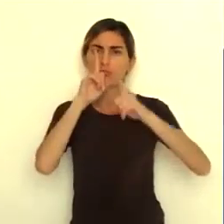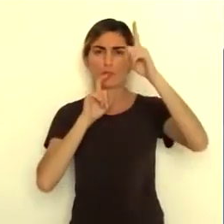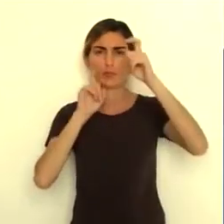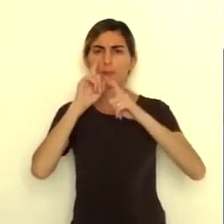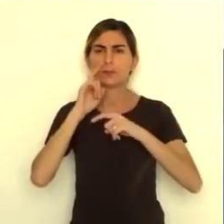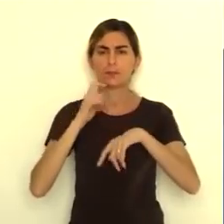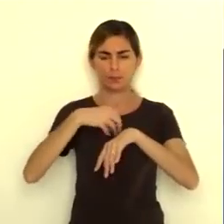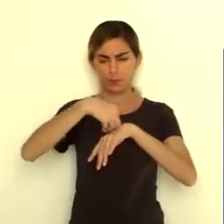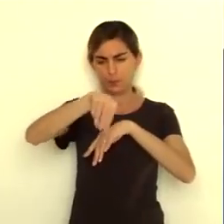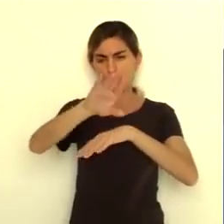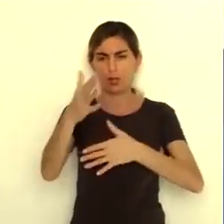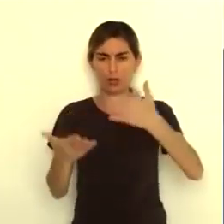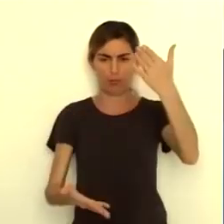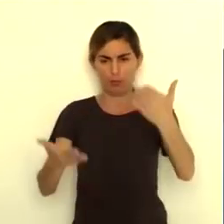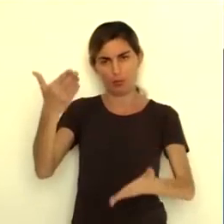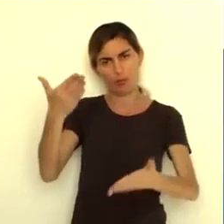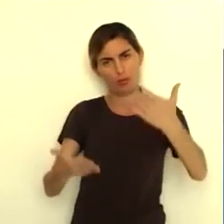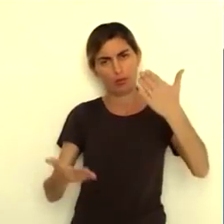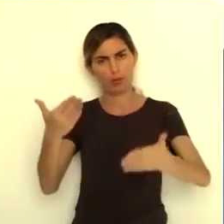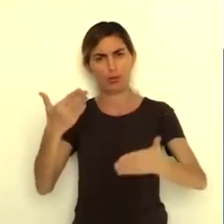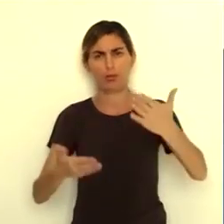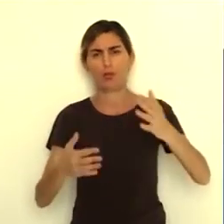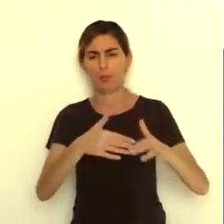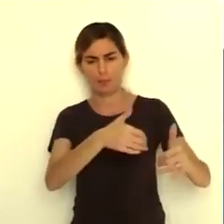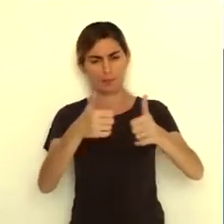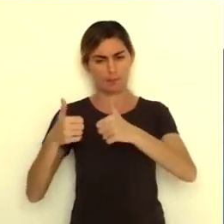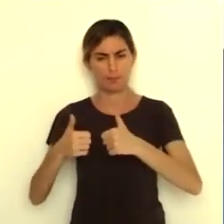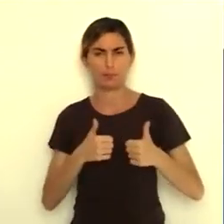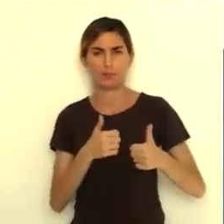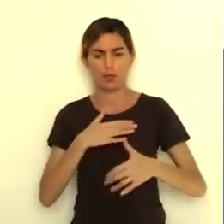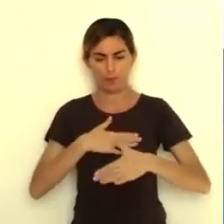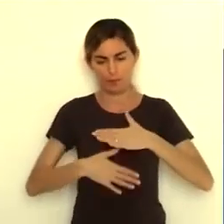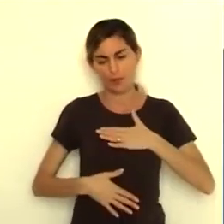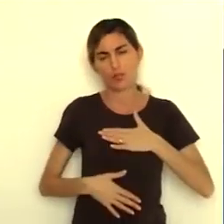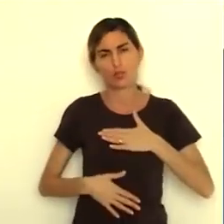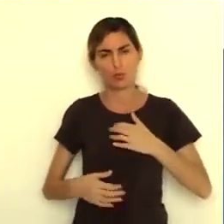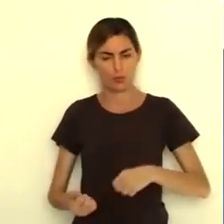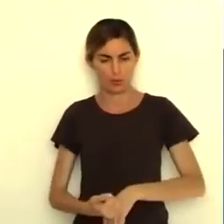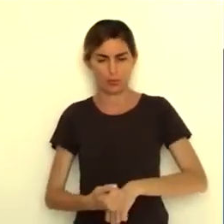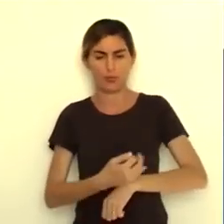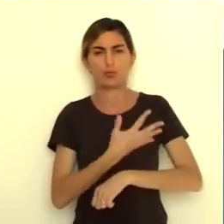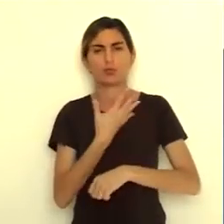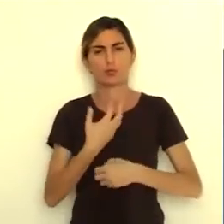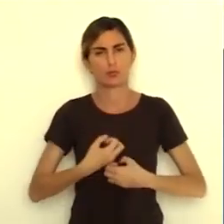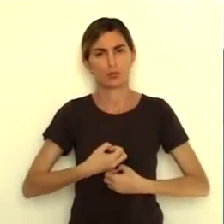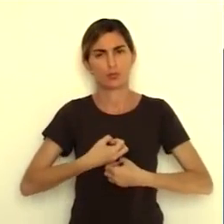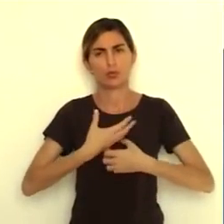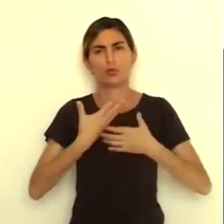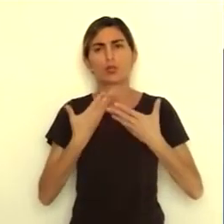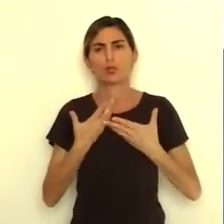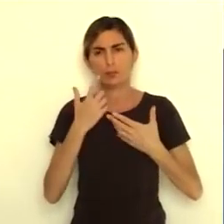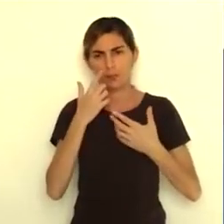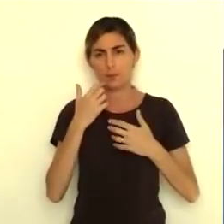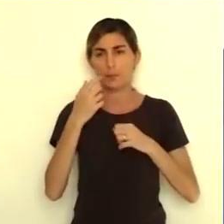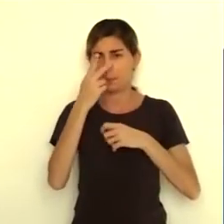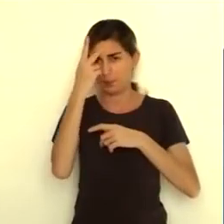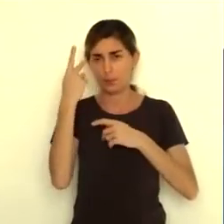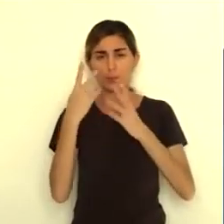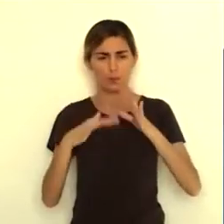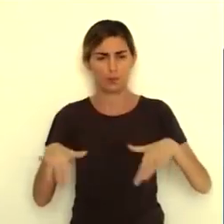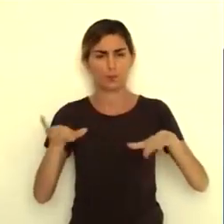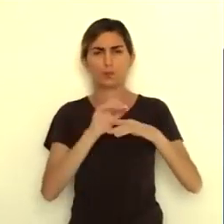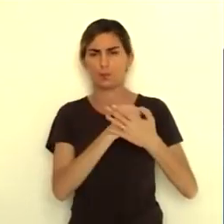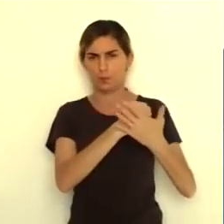corporal, trazendo equilíbrio, trazendo bem-estar físico e emocional para as pessoas. Enfim,